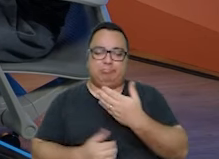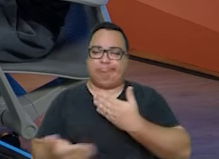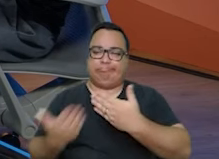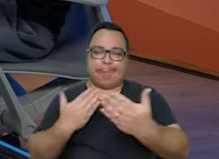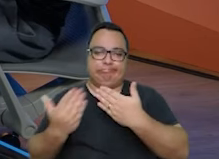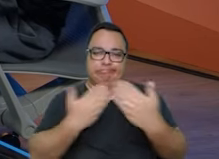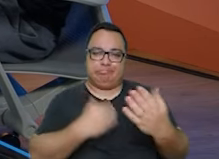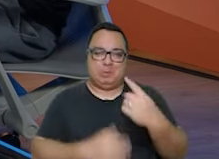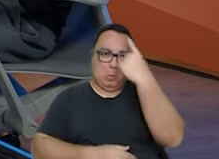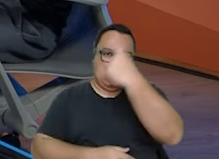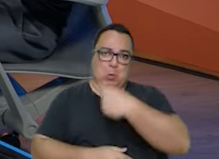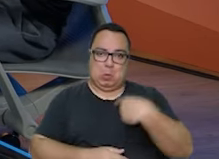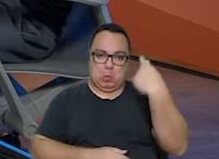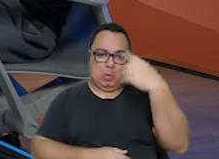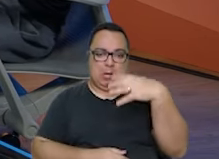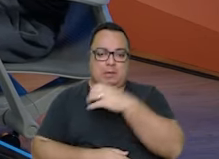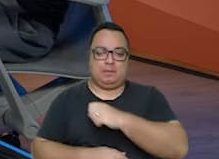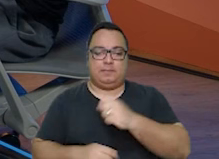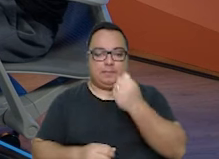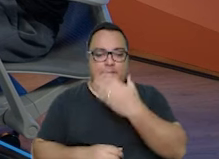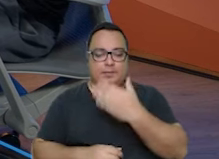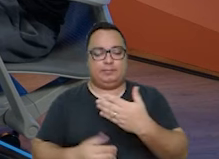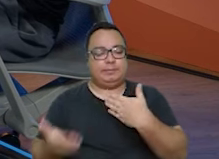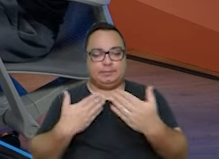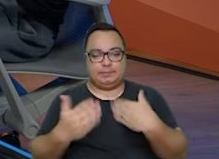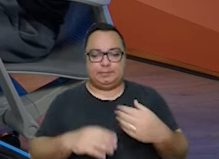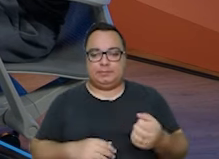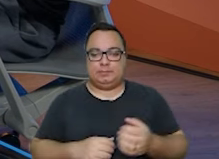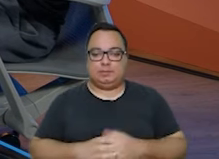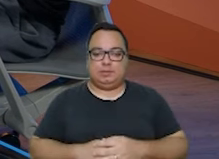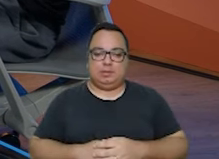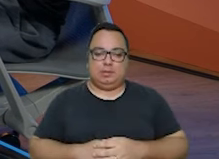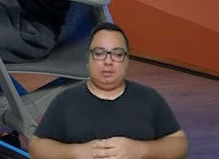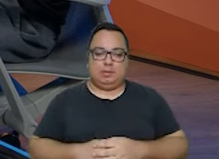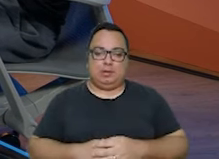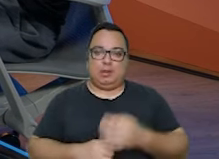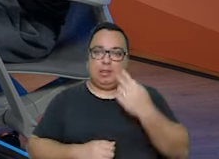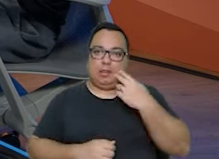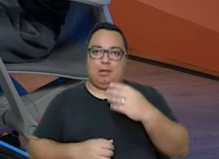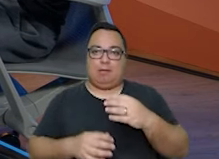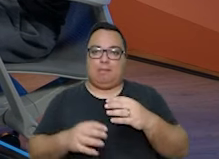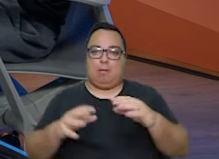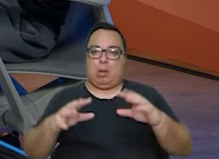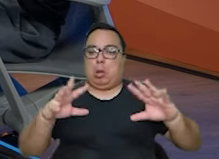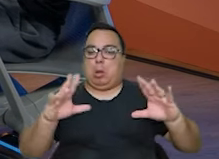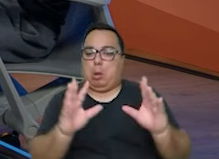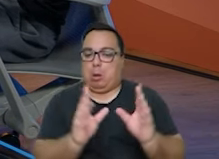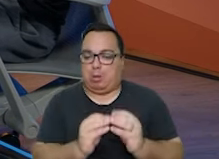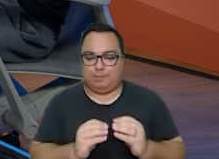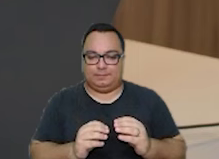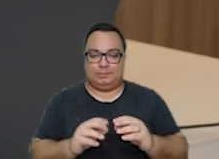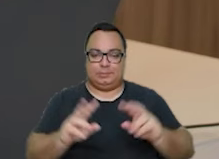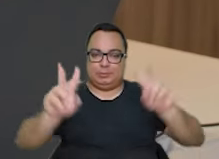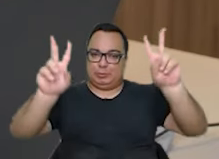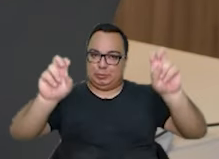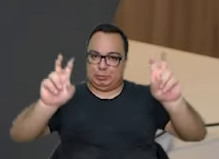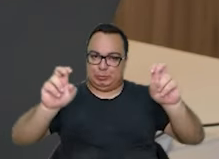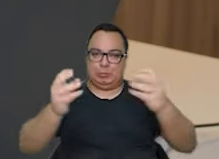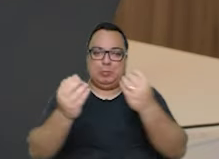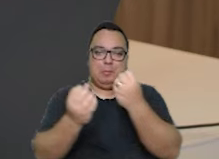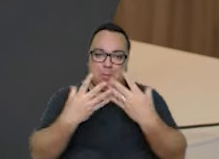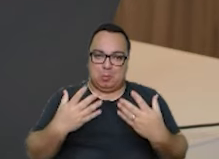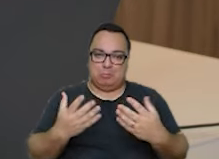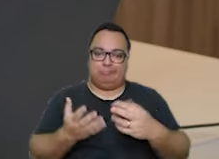uma hora né de de conversa de bate-papo É lógico que não dá para esgotar né todo esse assunto que é um assunto tão